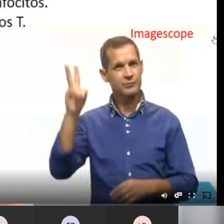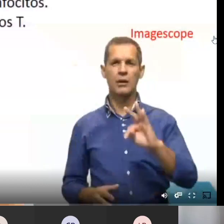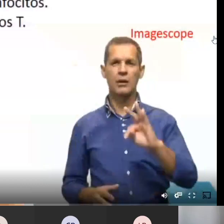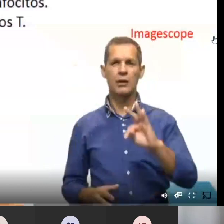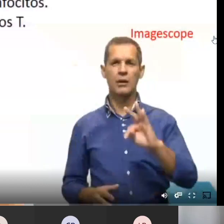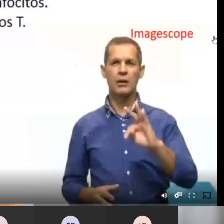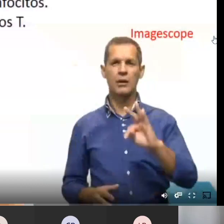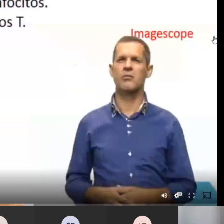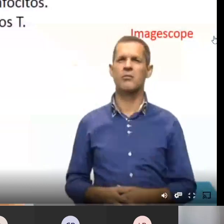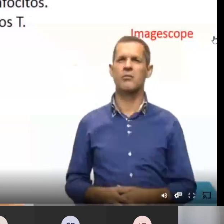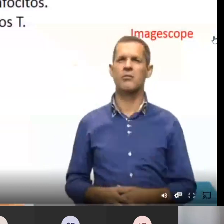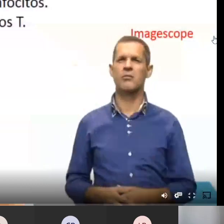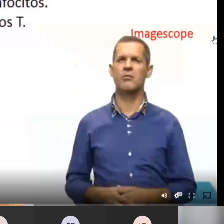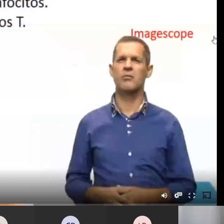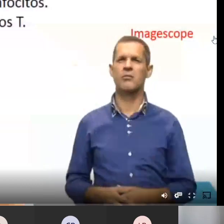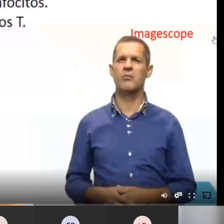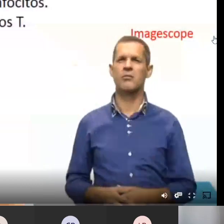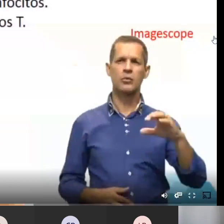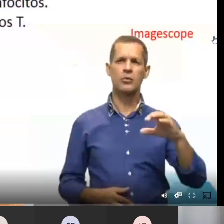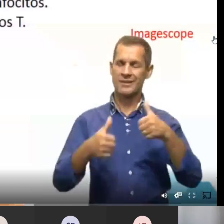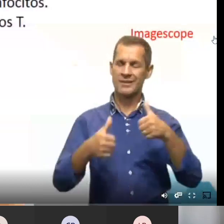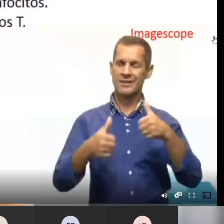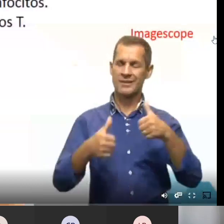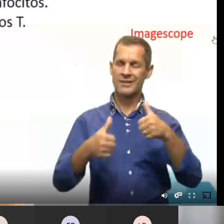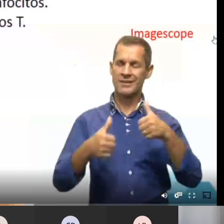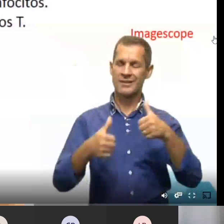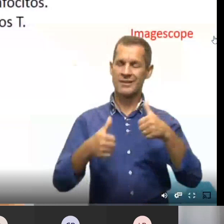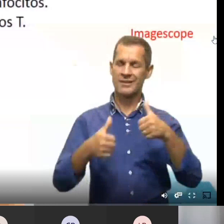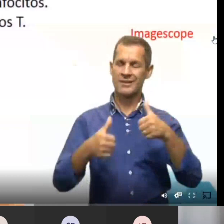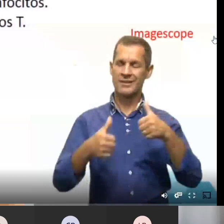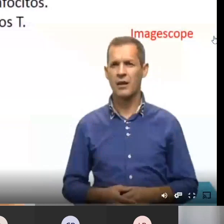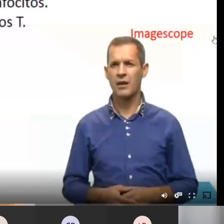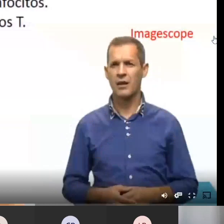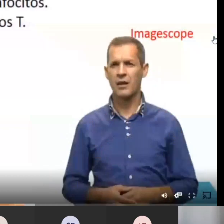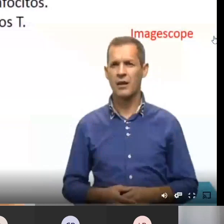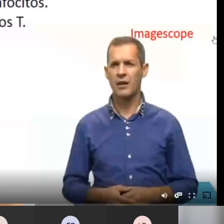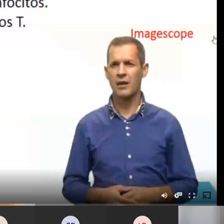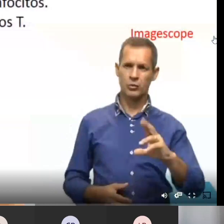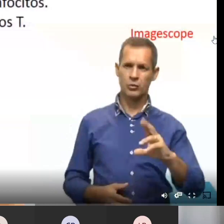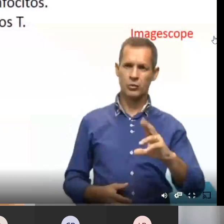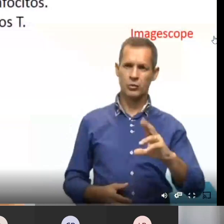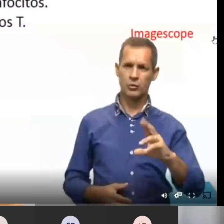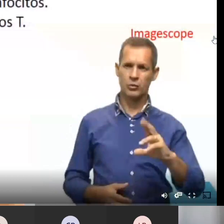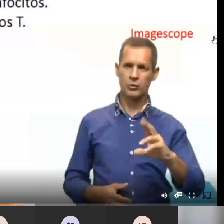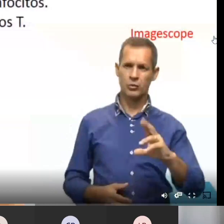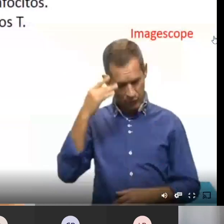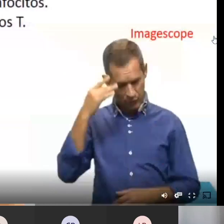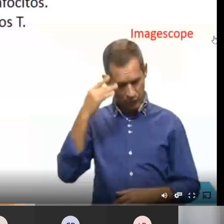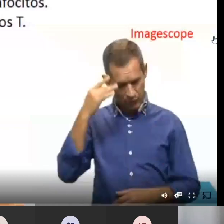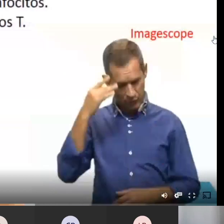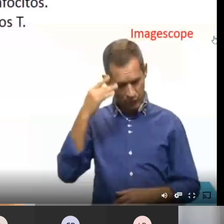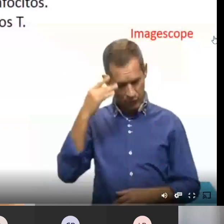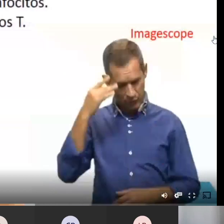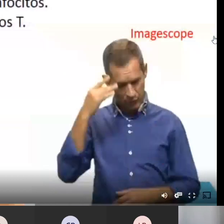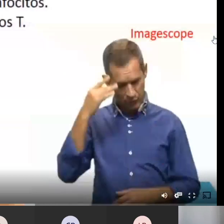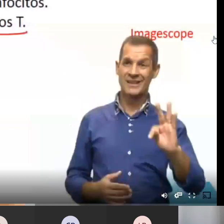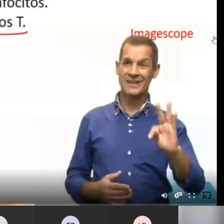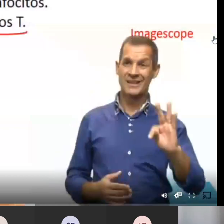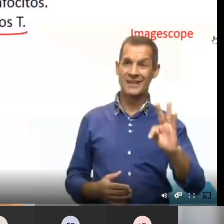timo. O timo que está relacionado à maturação do quê? dos linfócitos